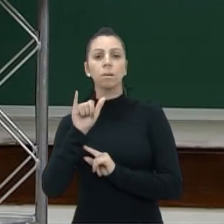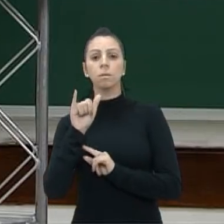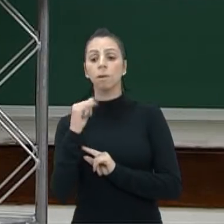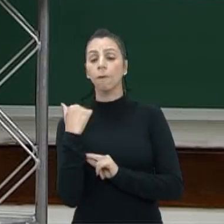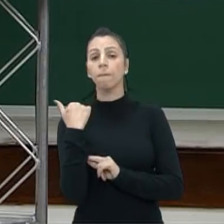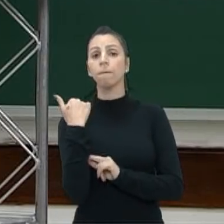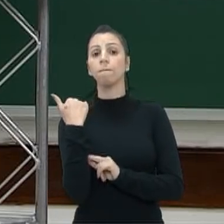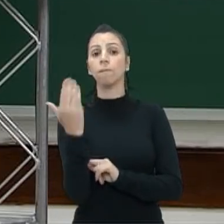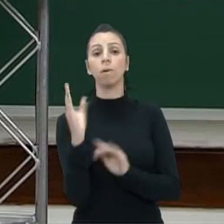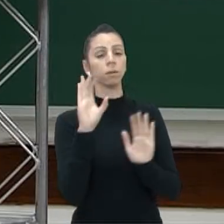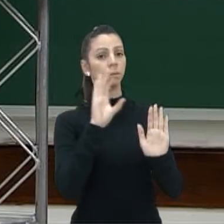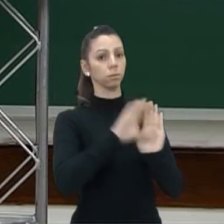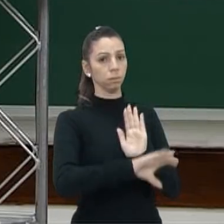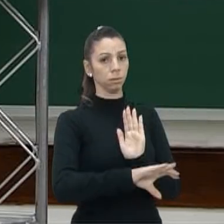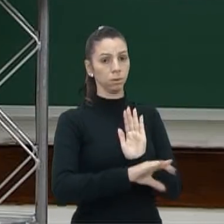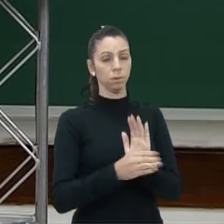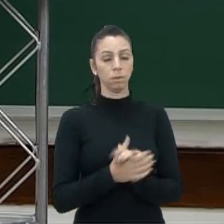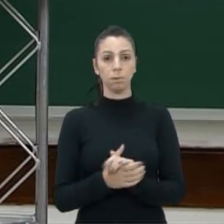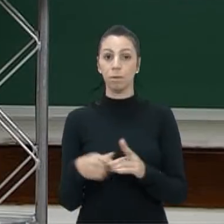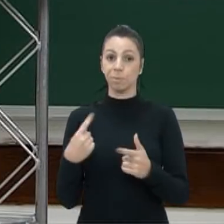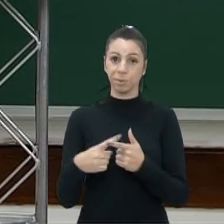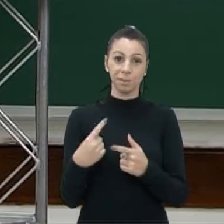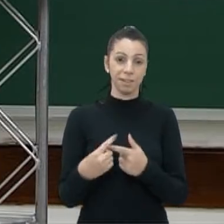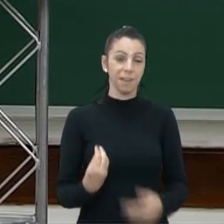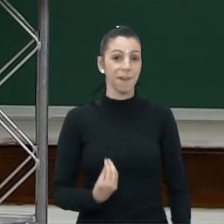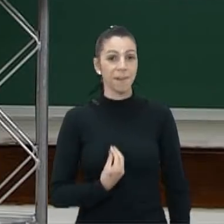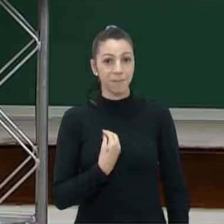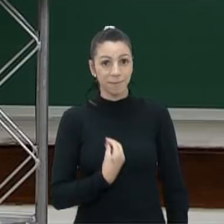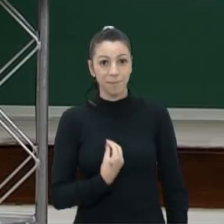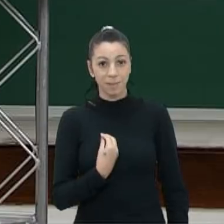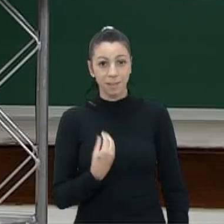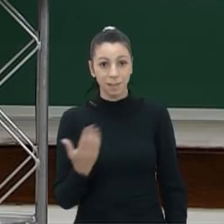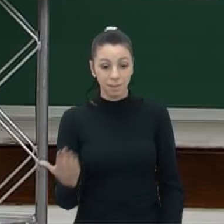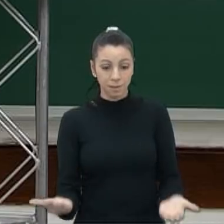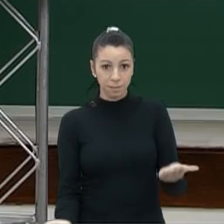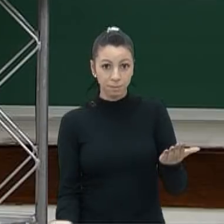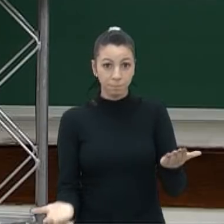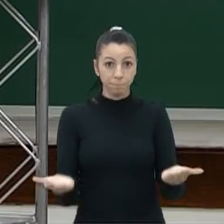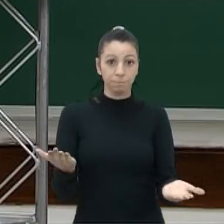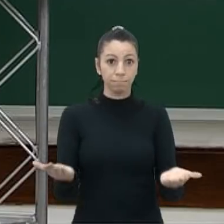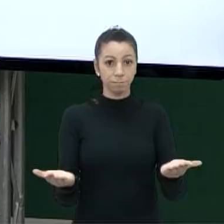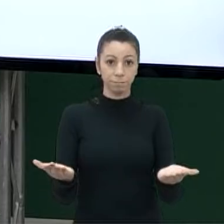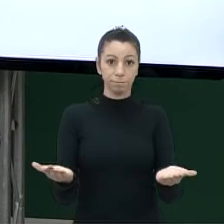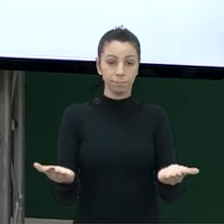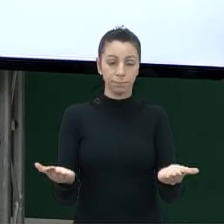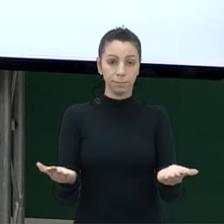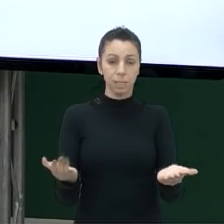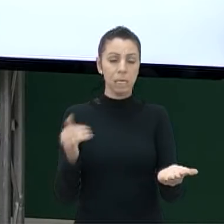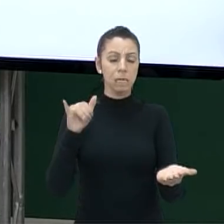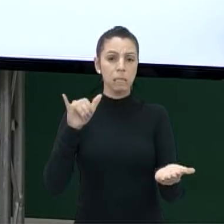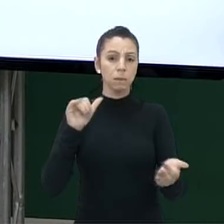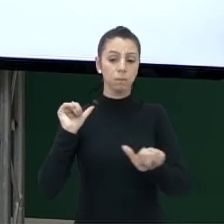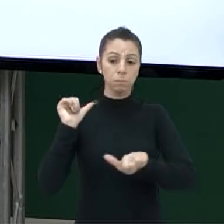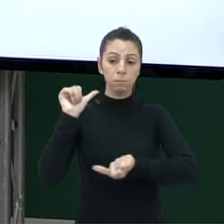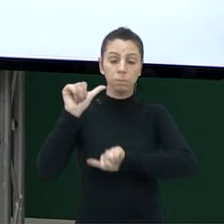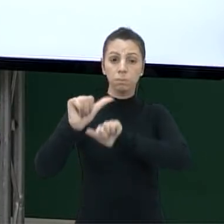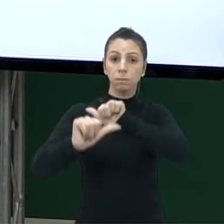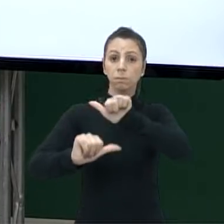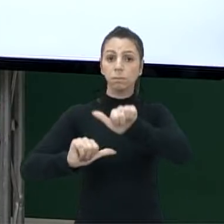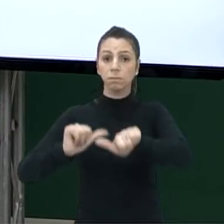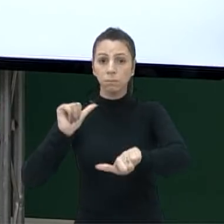dessa condição? Porque a vida, afinal, não é uma constante equilíbrio, certo? Quando eu tiver uma mudança